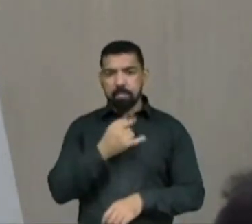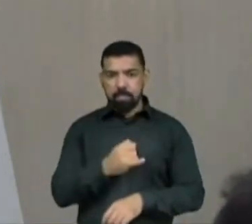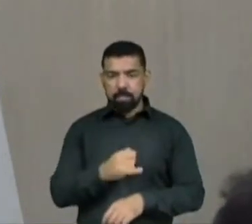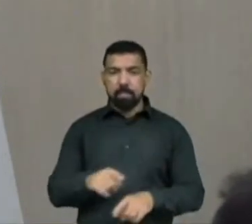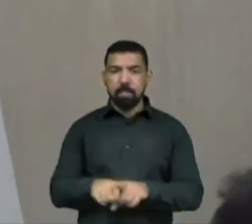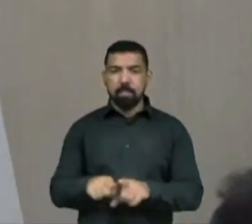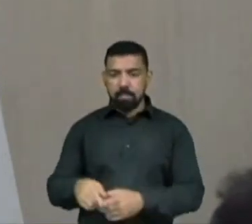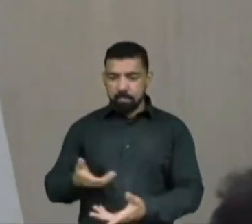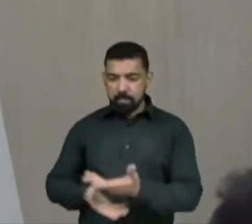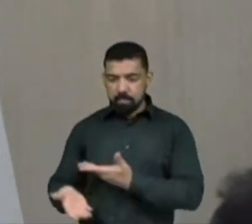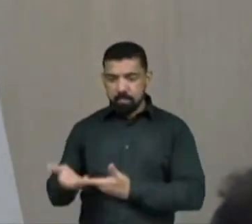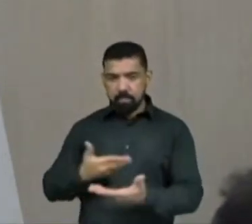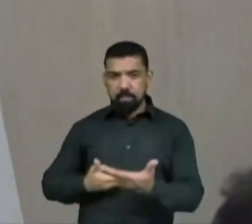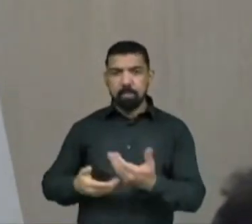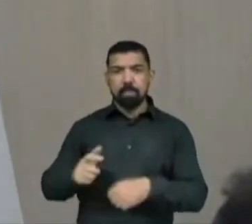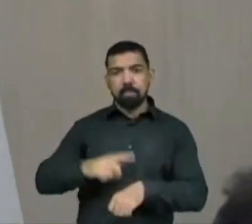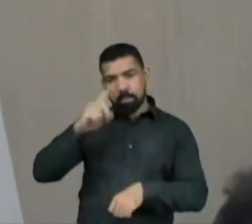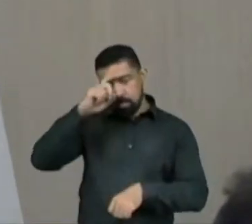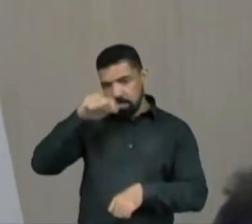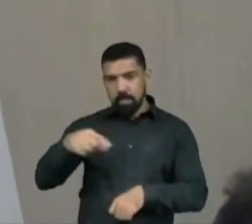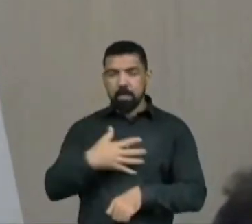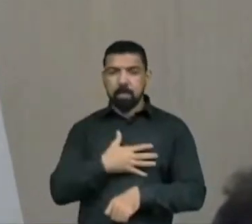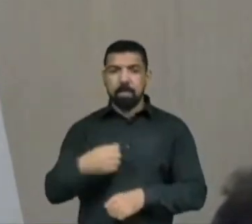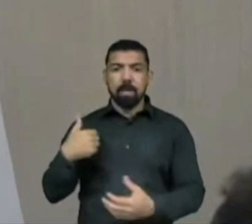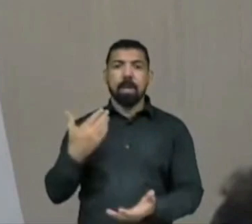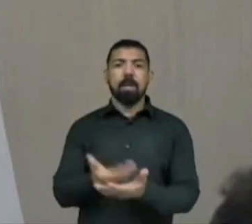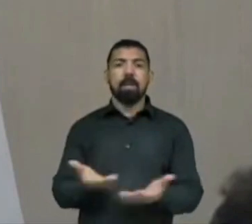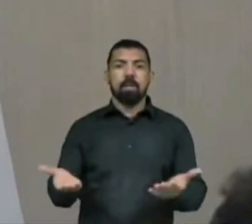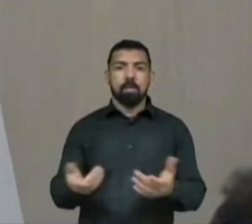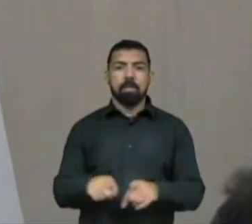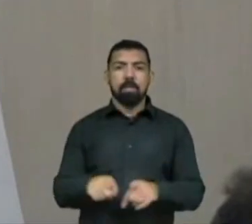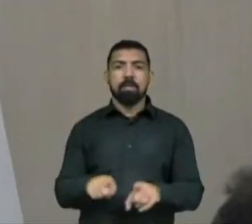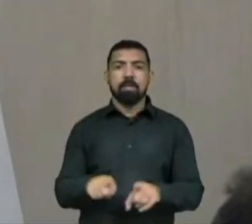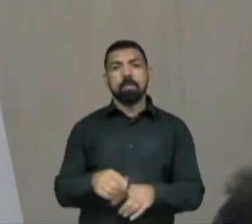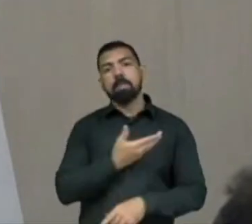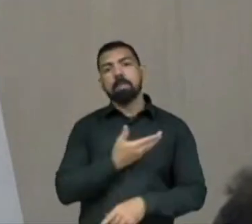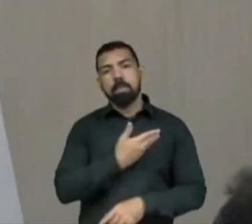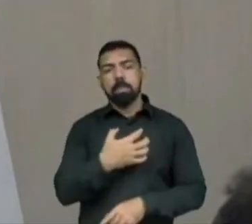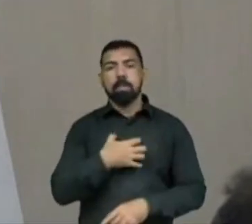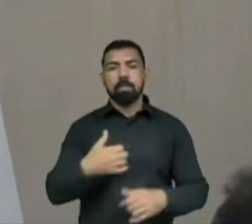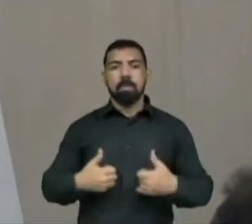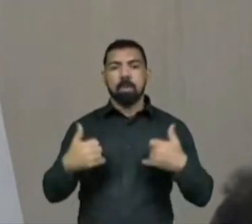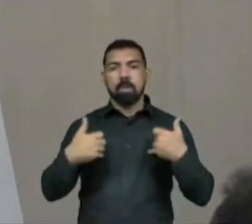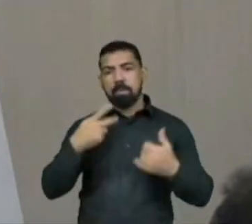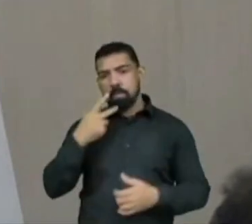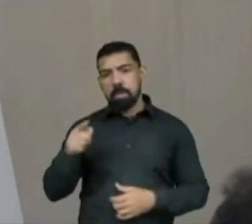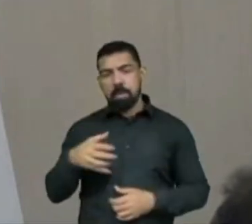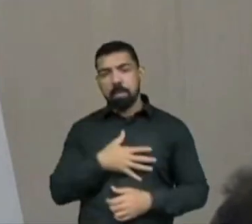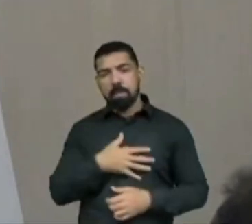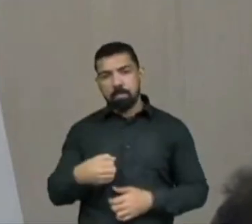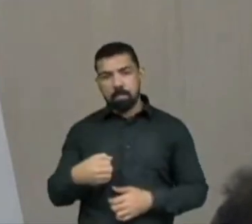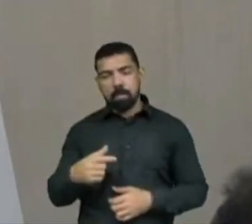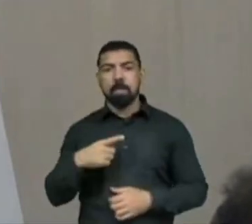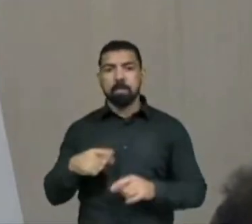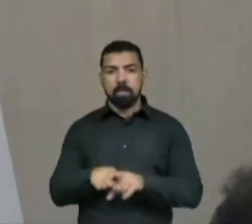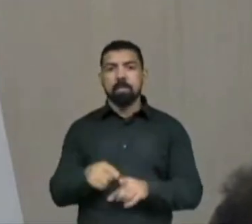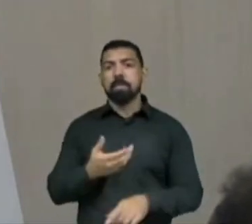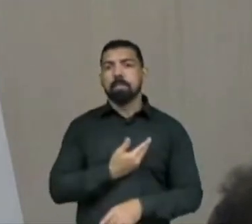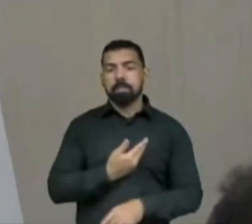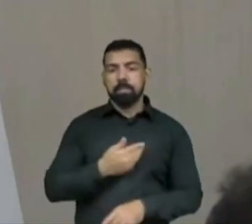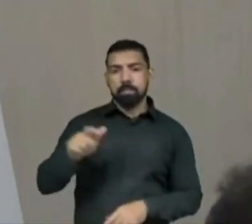compartilhar dos momentos difíceis com meu filho. Como até hoje sou seu amigo e tenho orgulho de dizer que, além de filho, eu tenho um amigo,